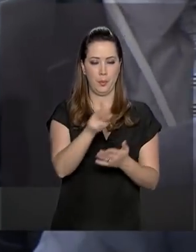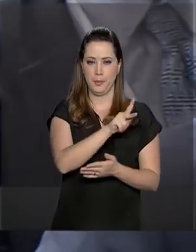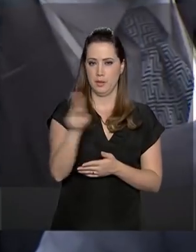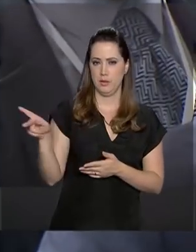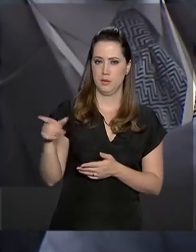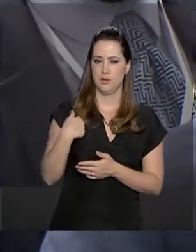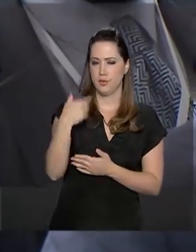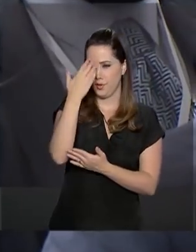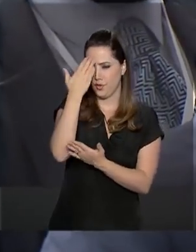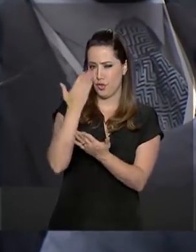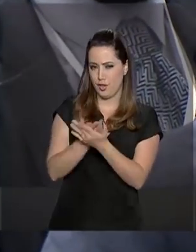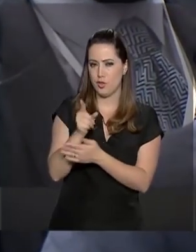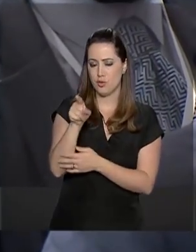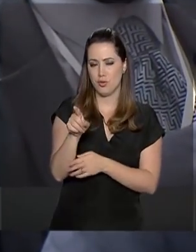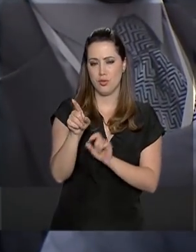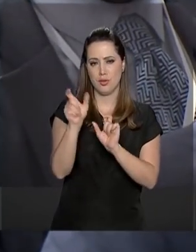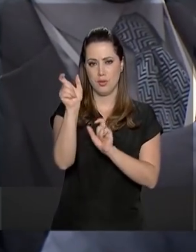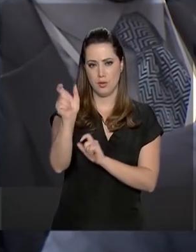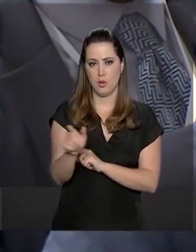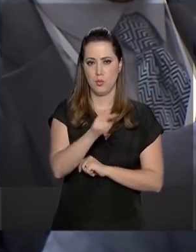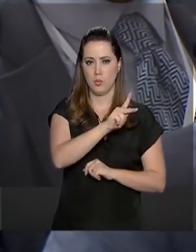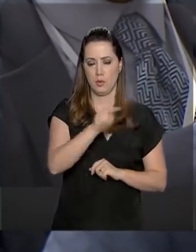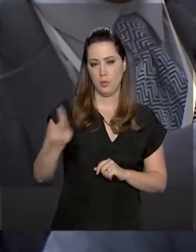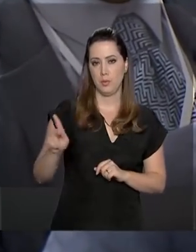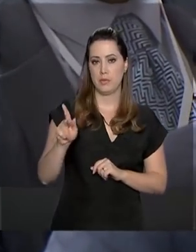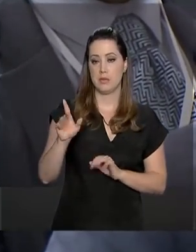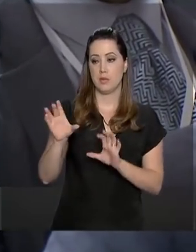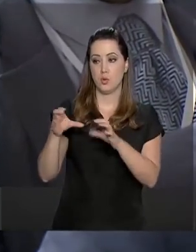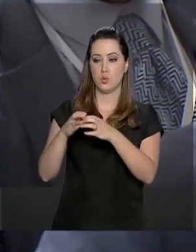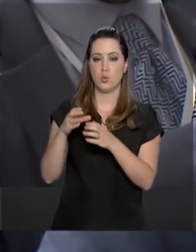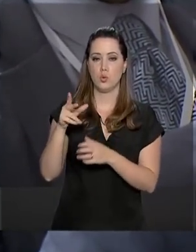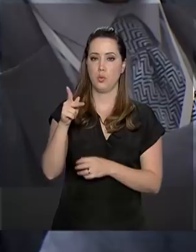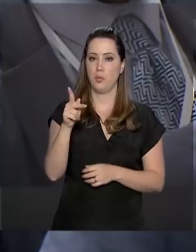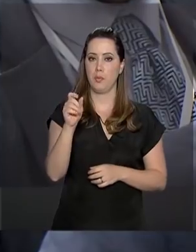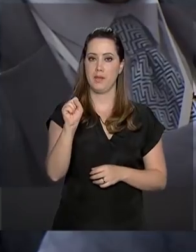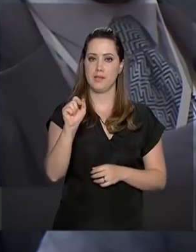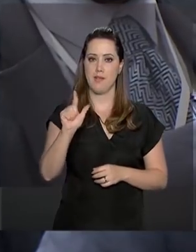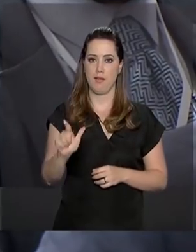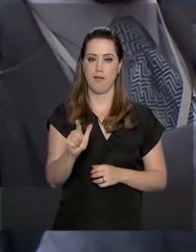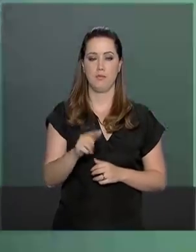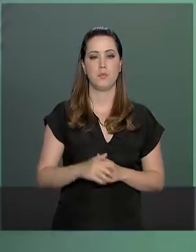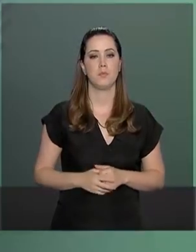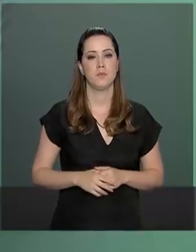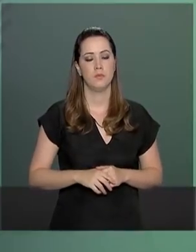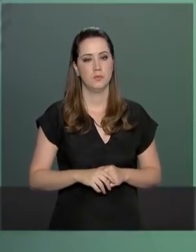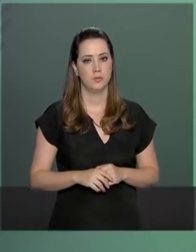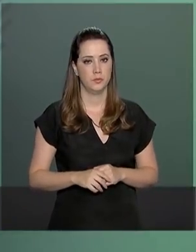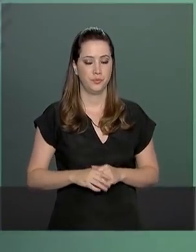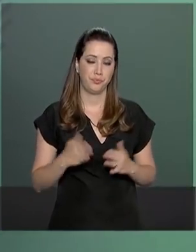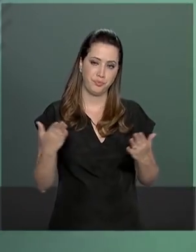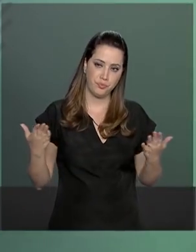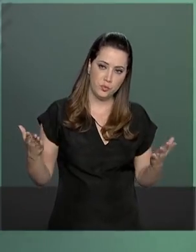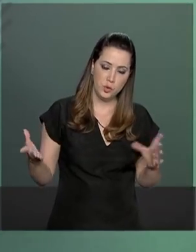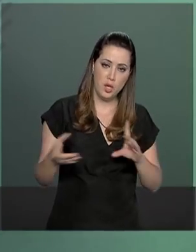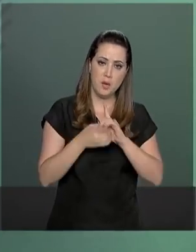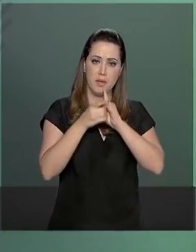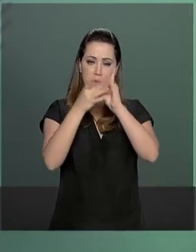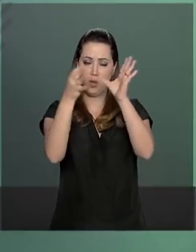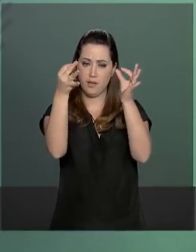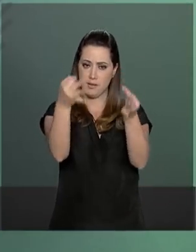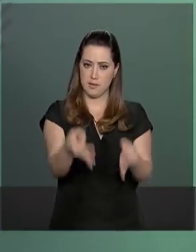tem confiança no presidente do partido dele psl em uma democracia consolidada